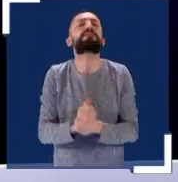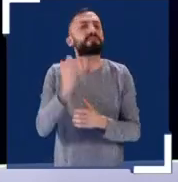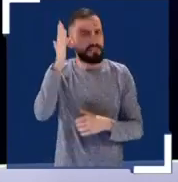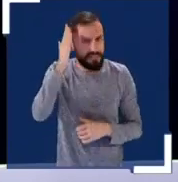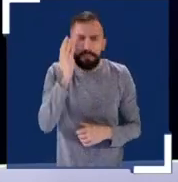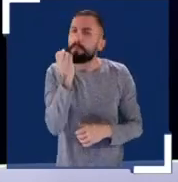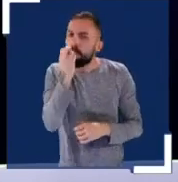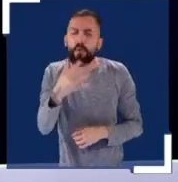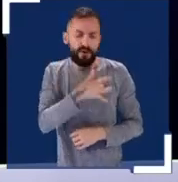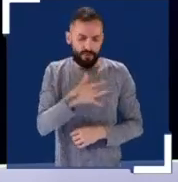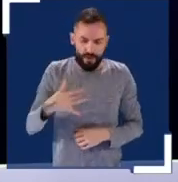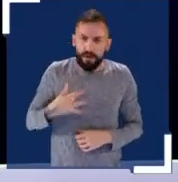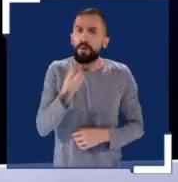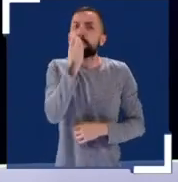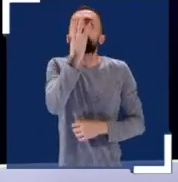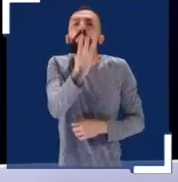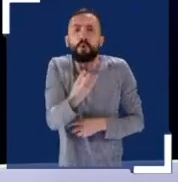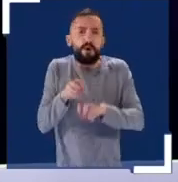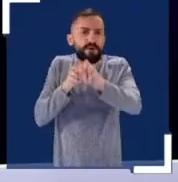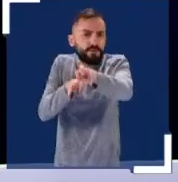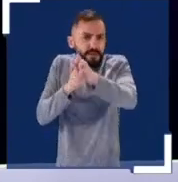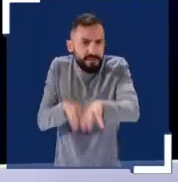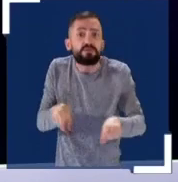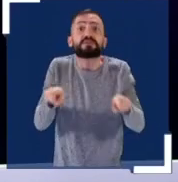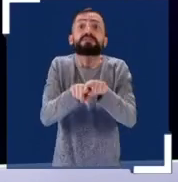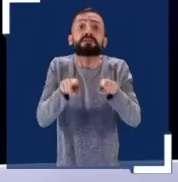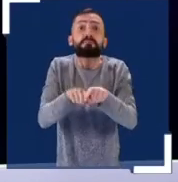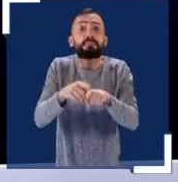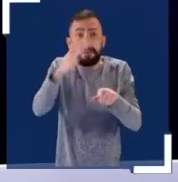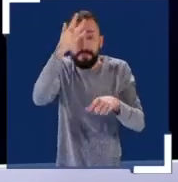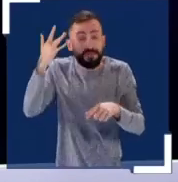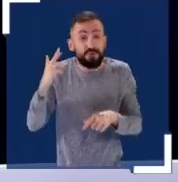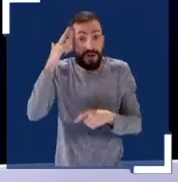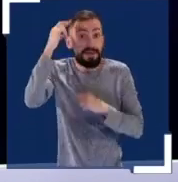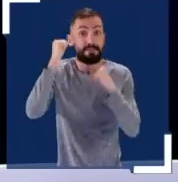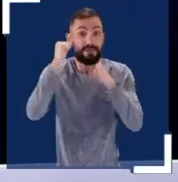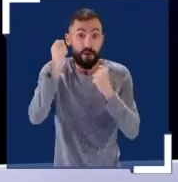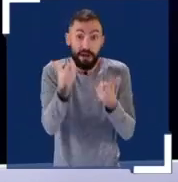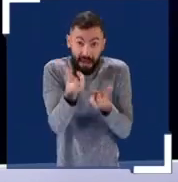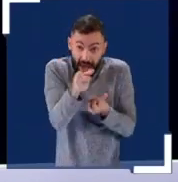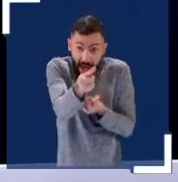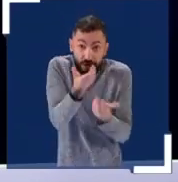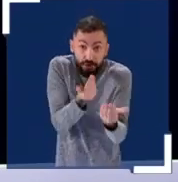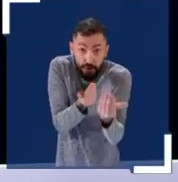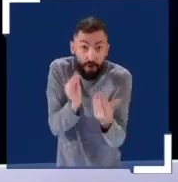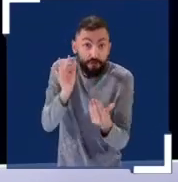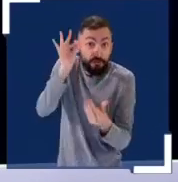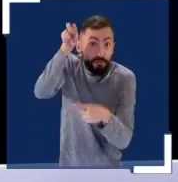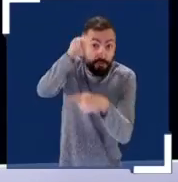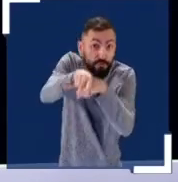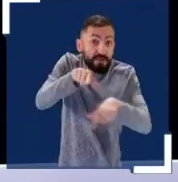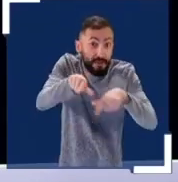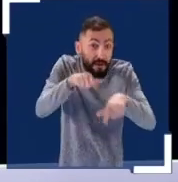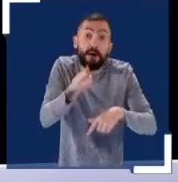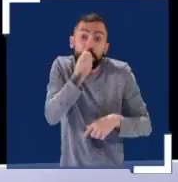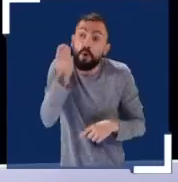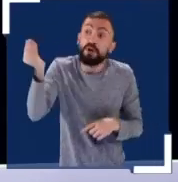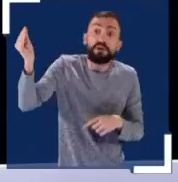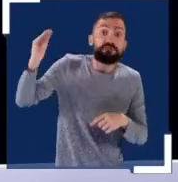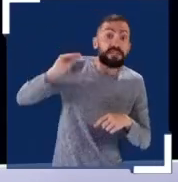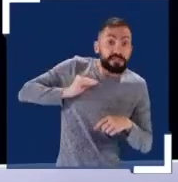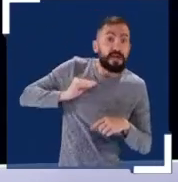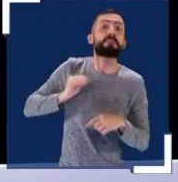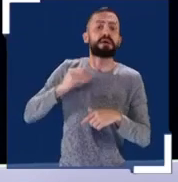boa saúde, defendo atividade empreendedora, para que você, jovem, que quer trabalhar, possa ter financiamento, condições e